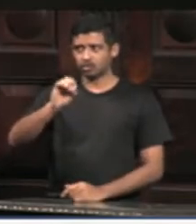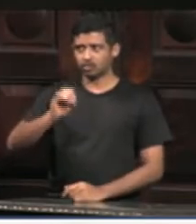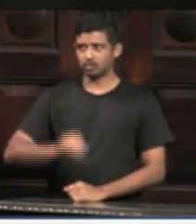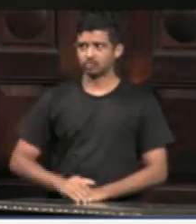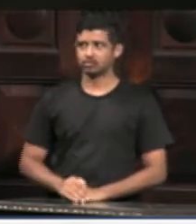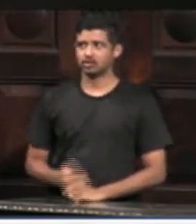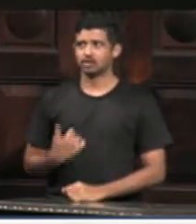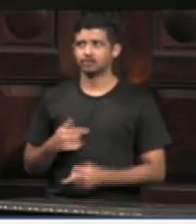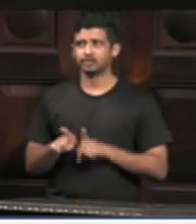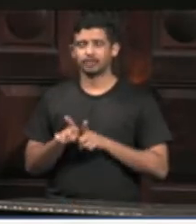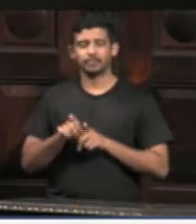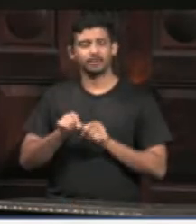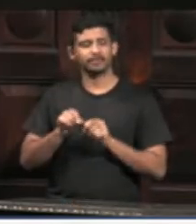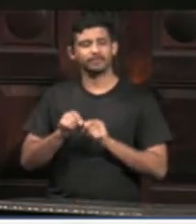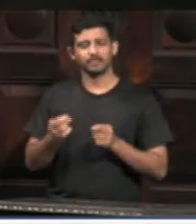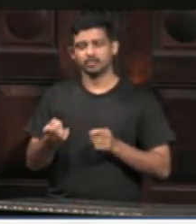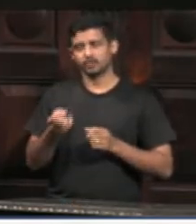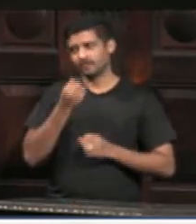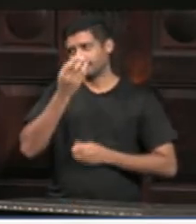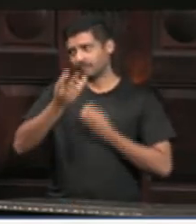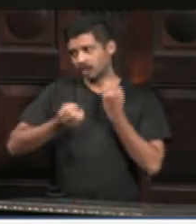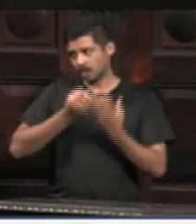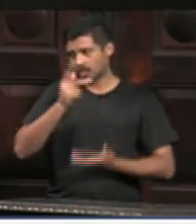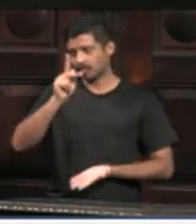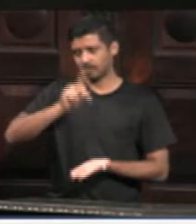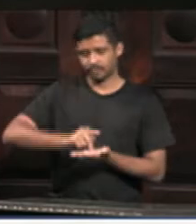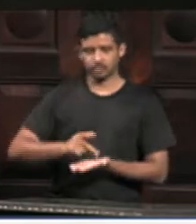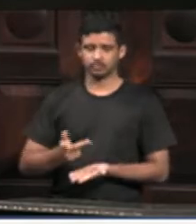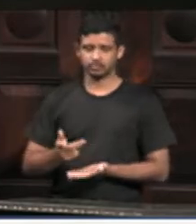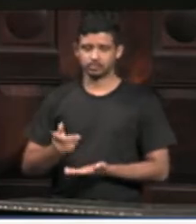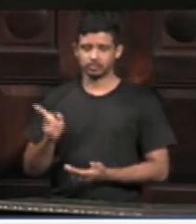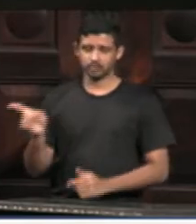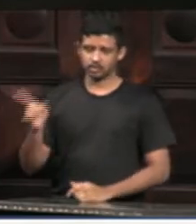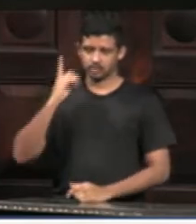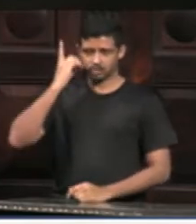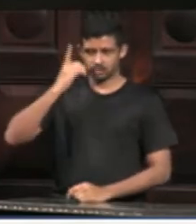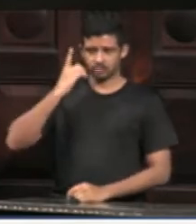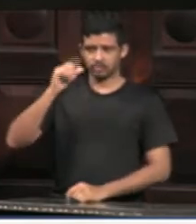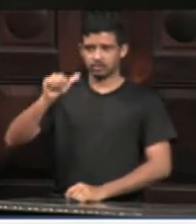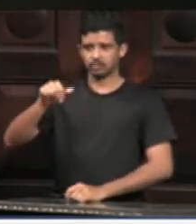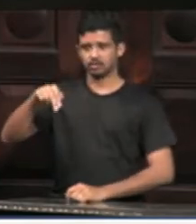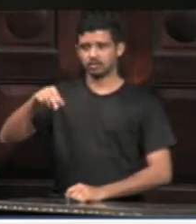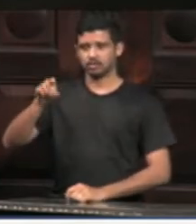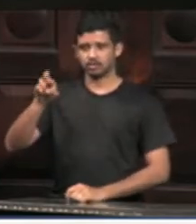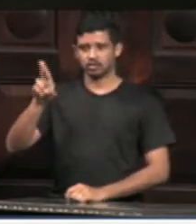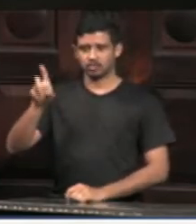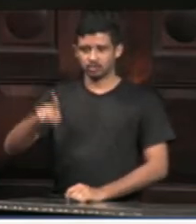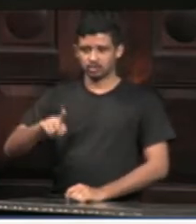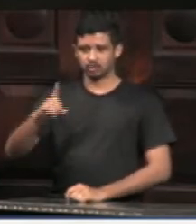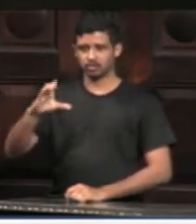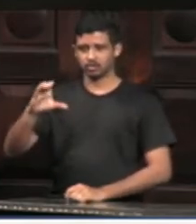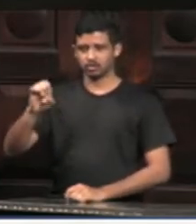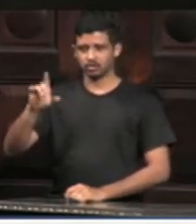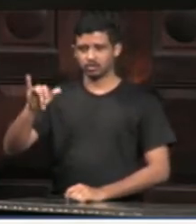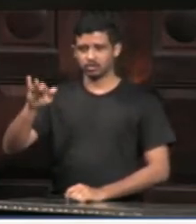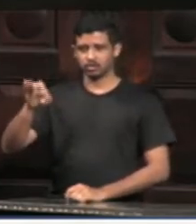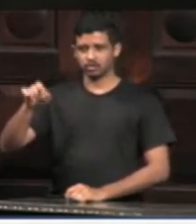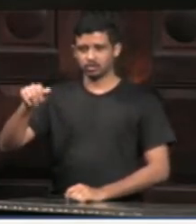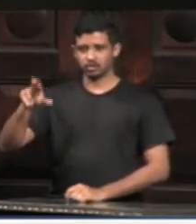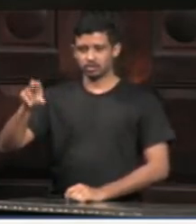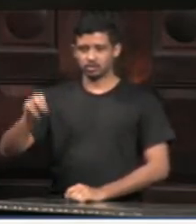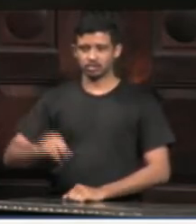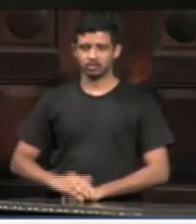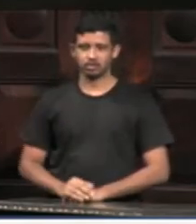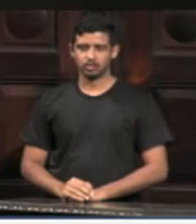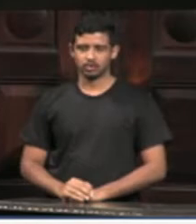muita sinceridade e franqueza ao meu querido colega, nobre deputado André Siciliano, que por questões ideológicas claras, não